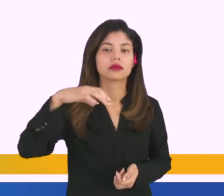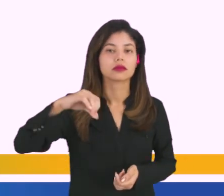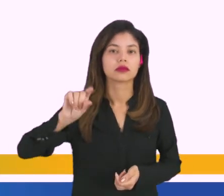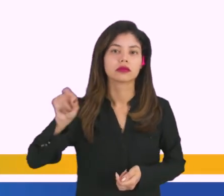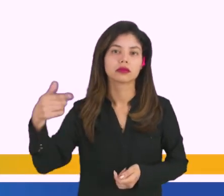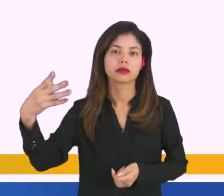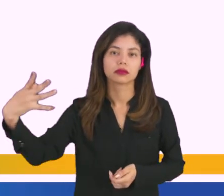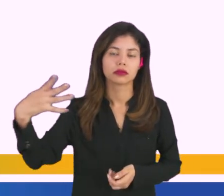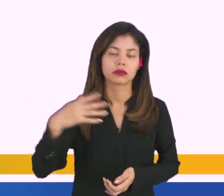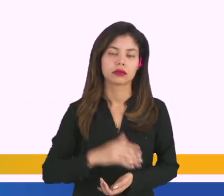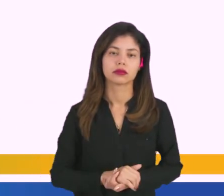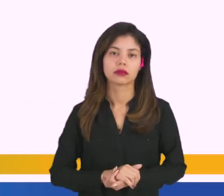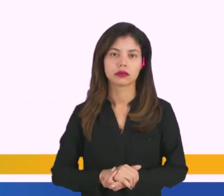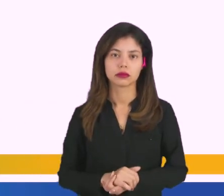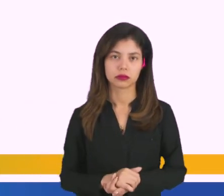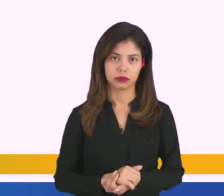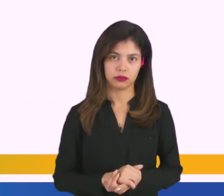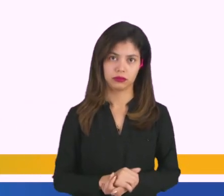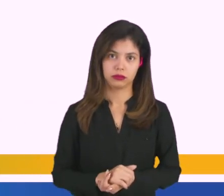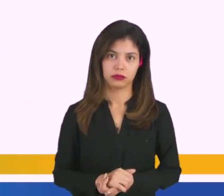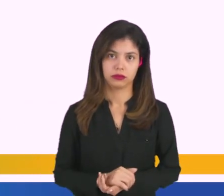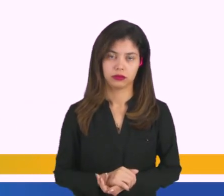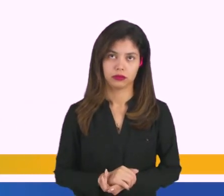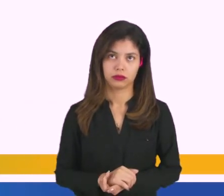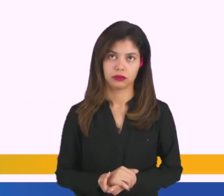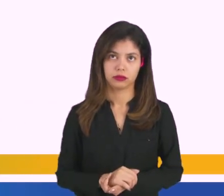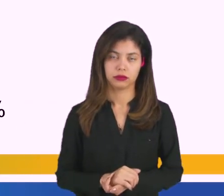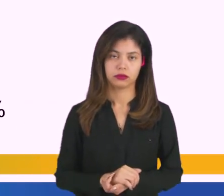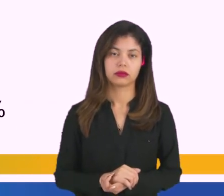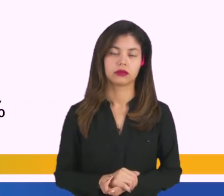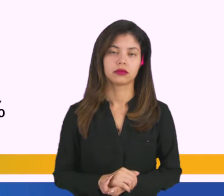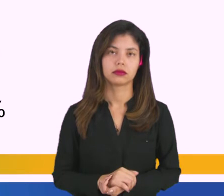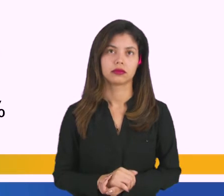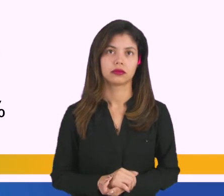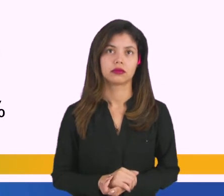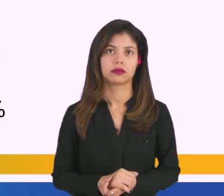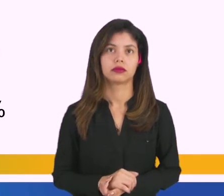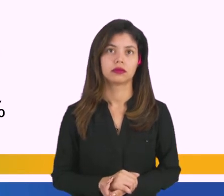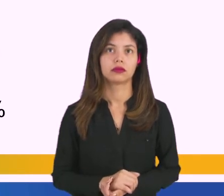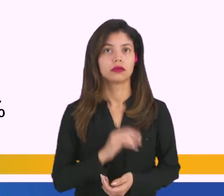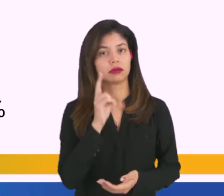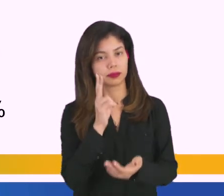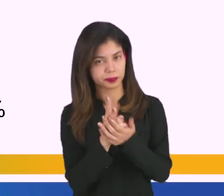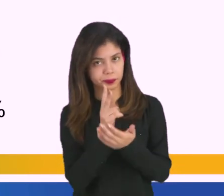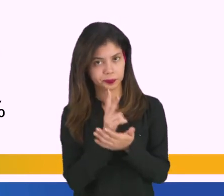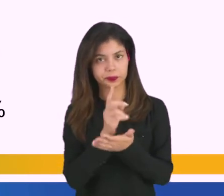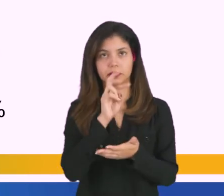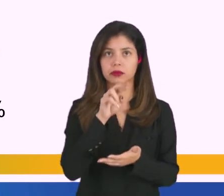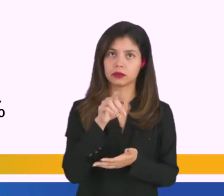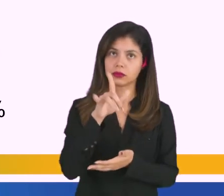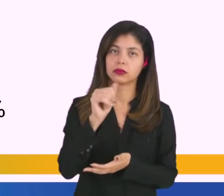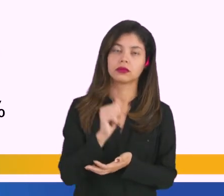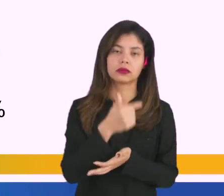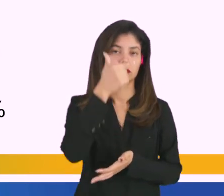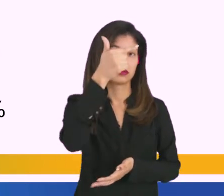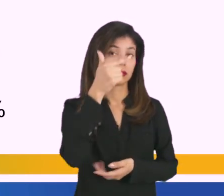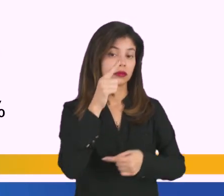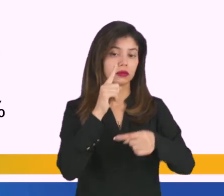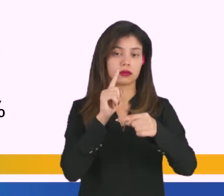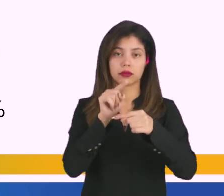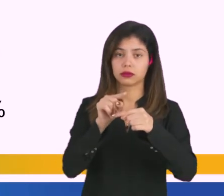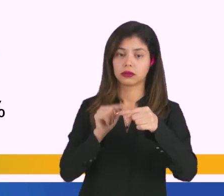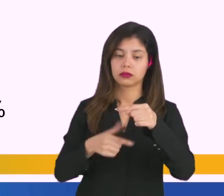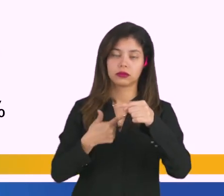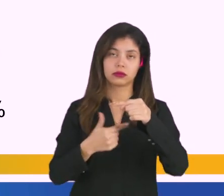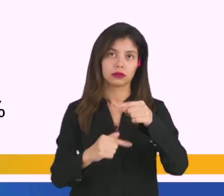pelo total de gols Então nós vamos chegar e não percentual de 29,4 por cento do mesmo jeito para o Ronaldo marcou